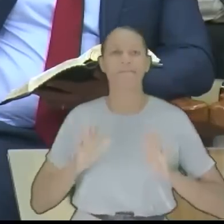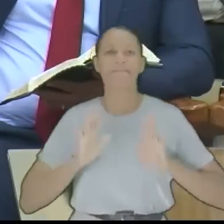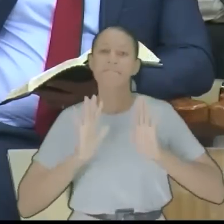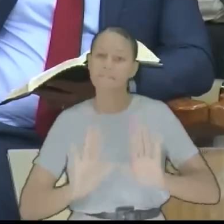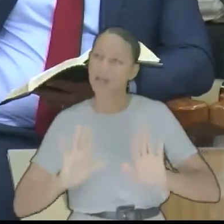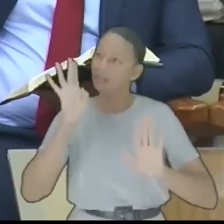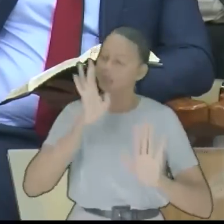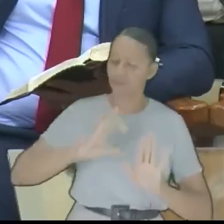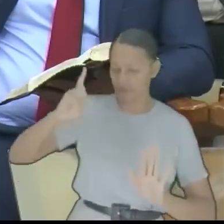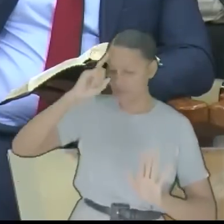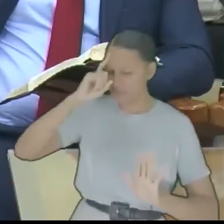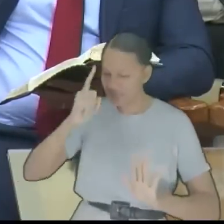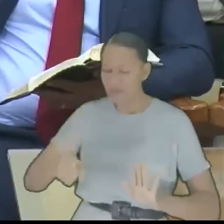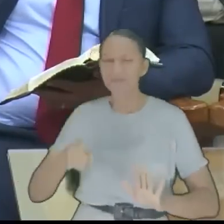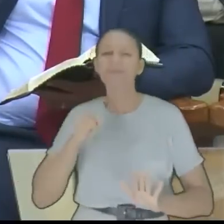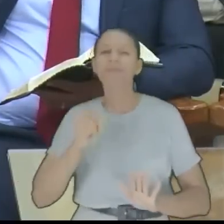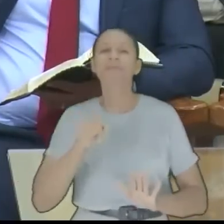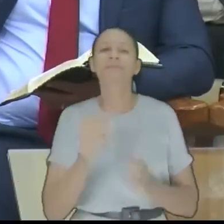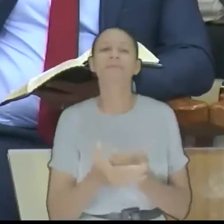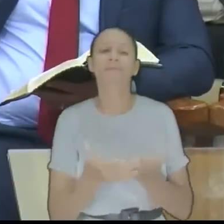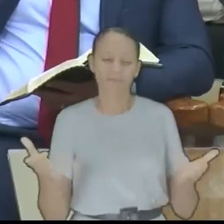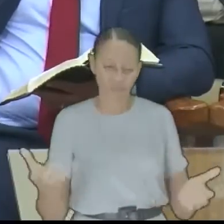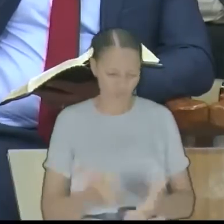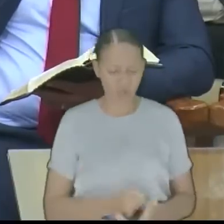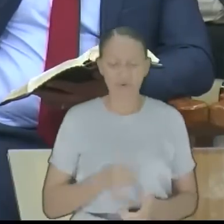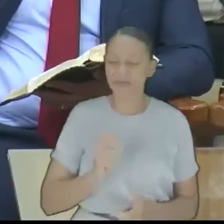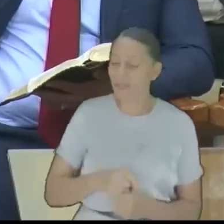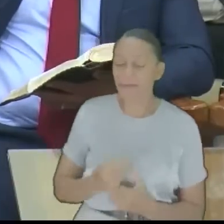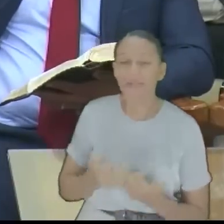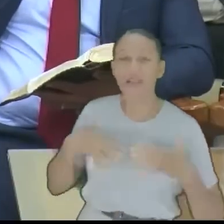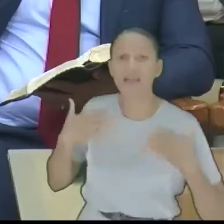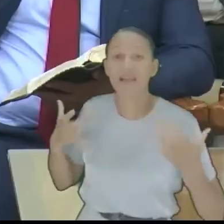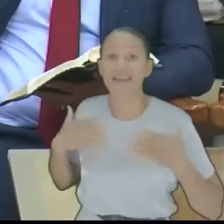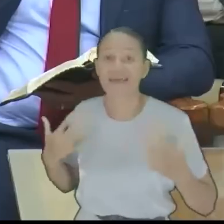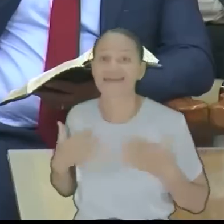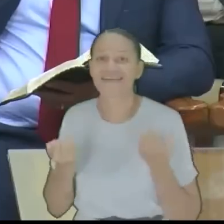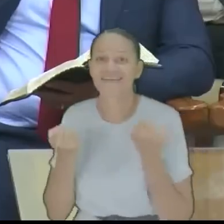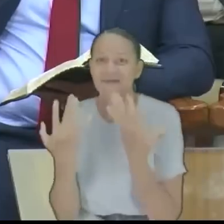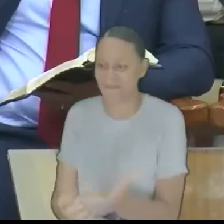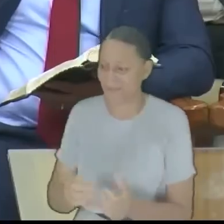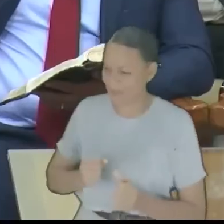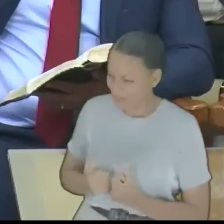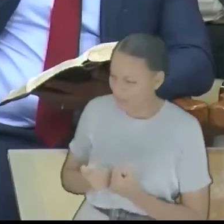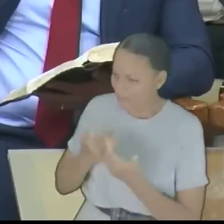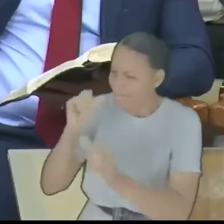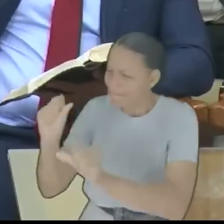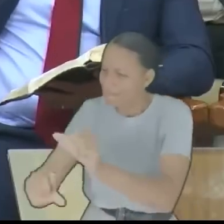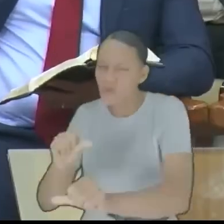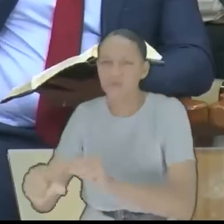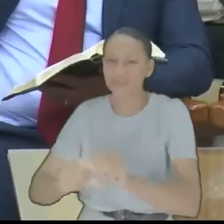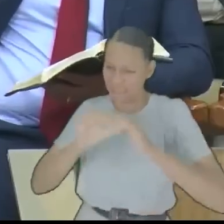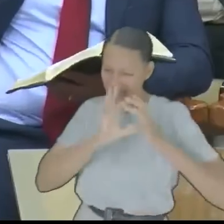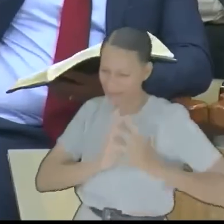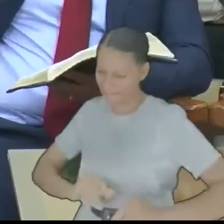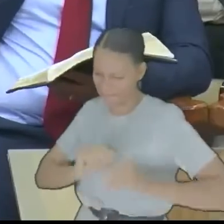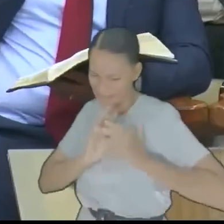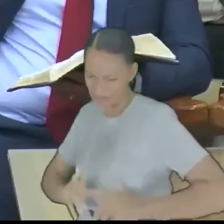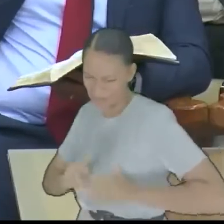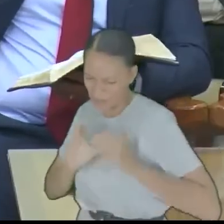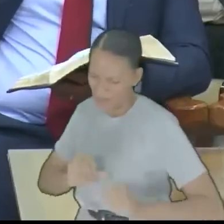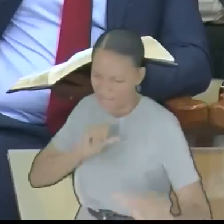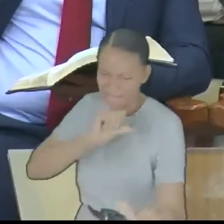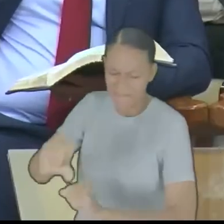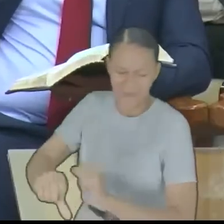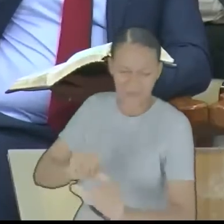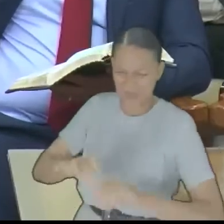Deus mandou lá um mosto, Deus mandou um leite, Deus mandou uma água para regar esse